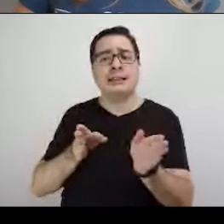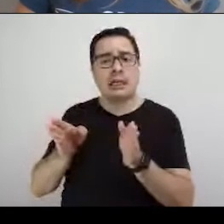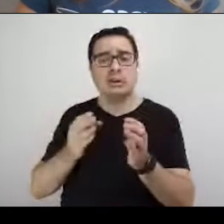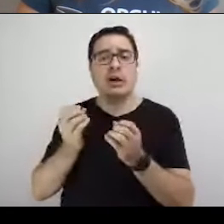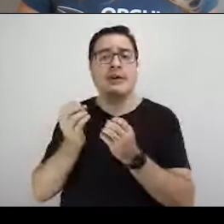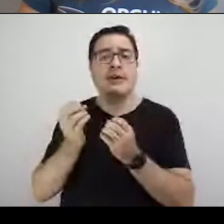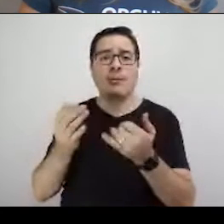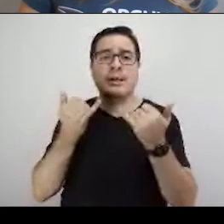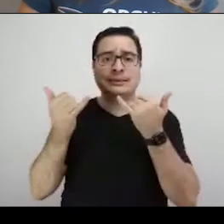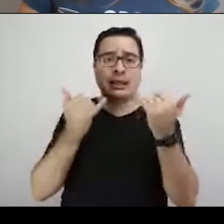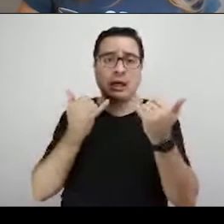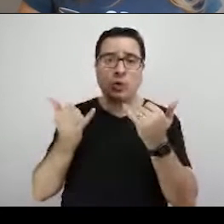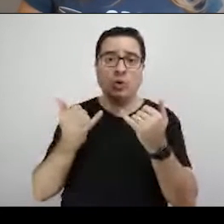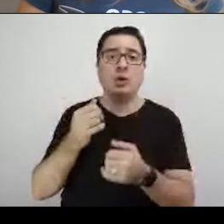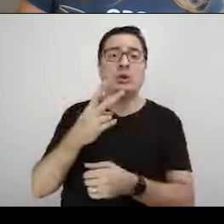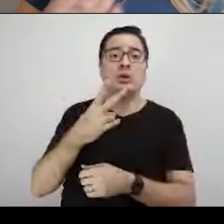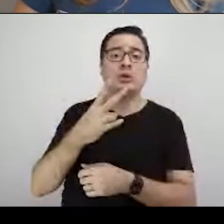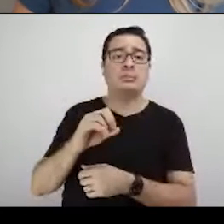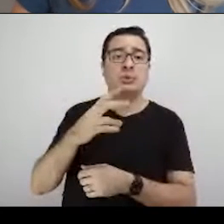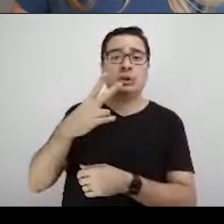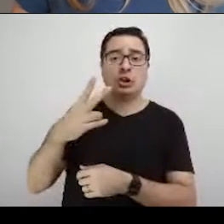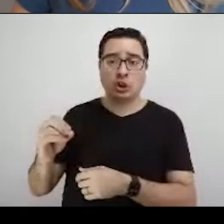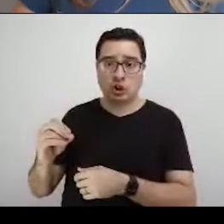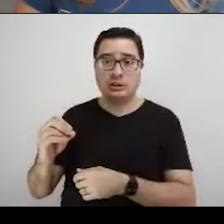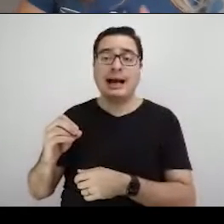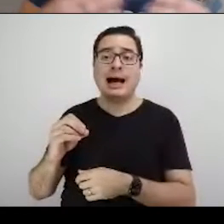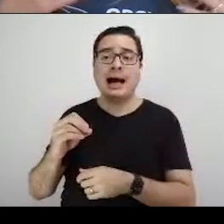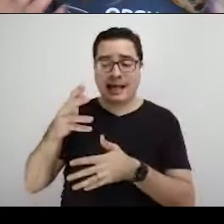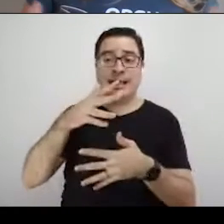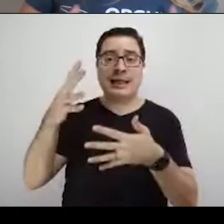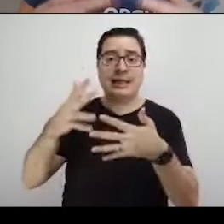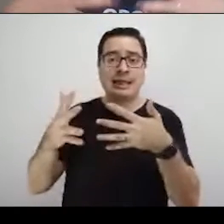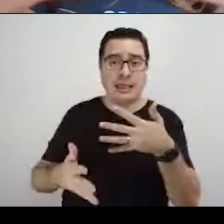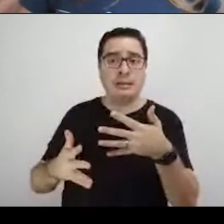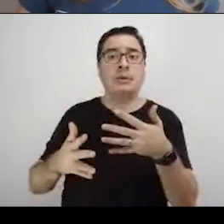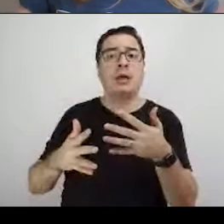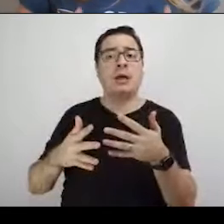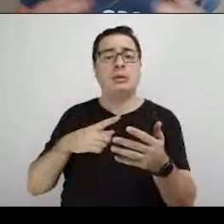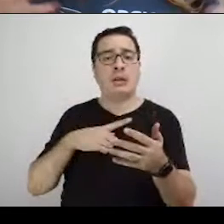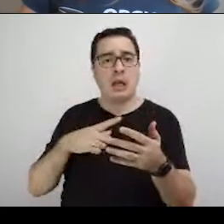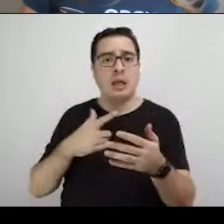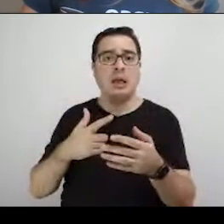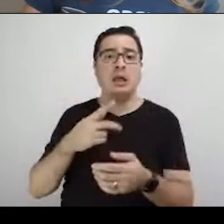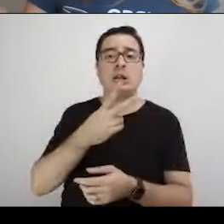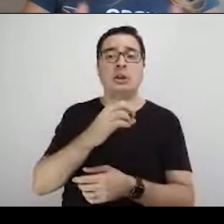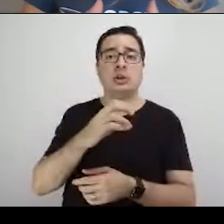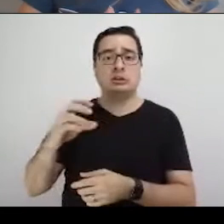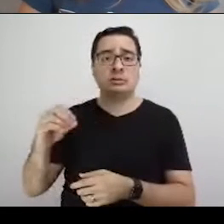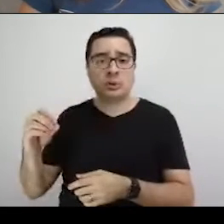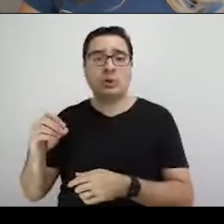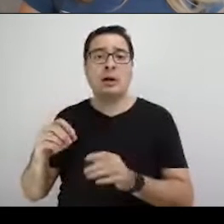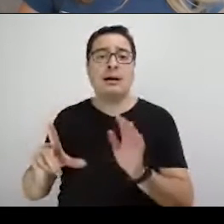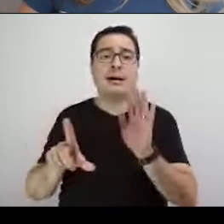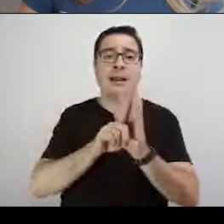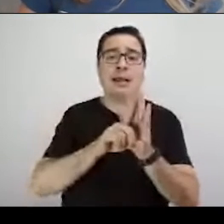língua brasileira de sinais. Em 2000, estabelece normas gerais, critérios básicos para a promoção